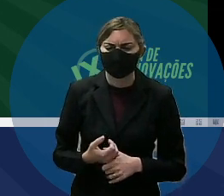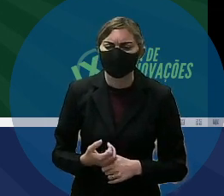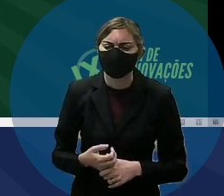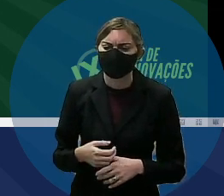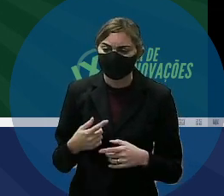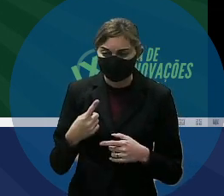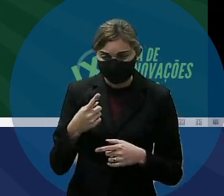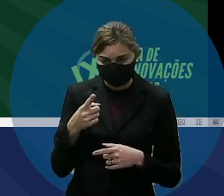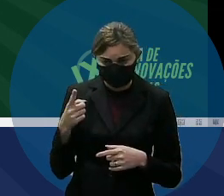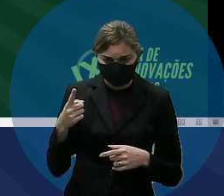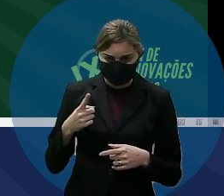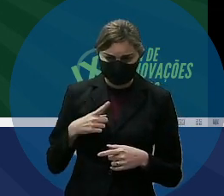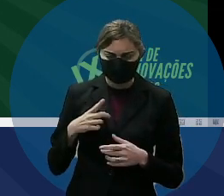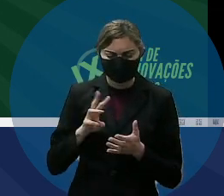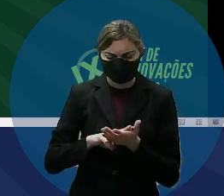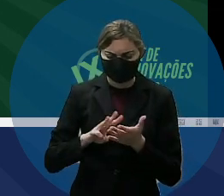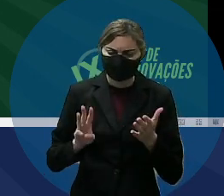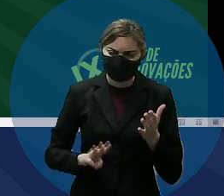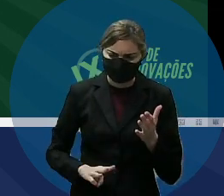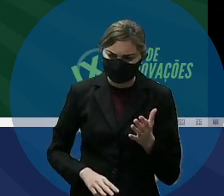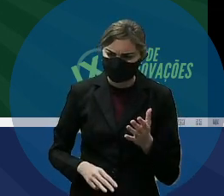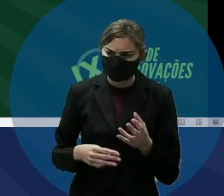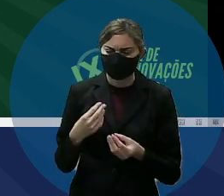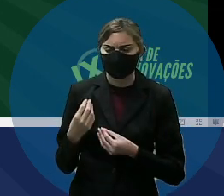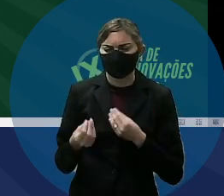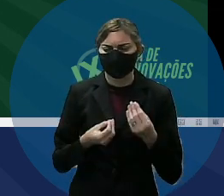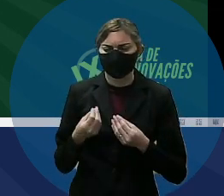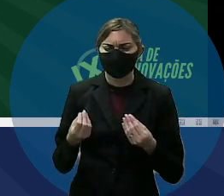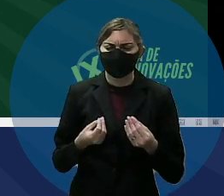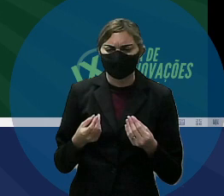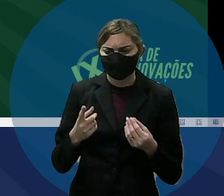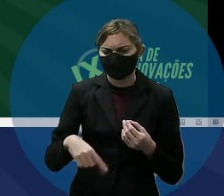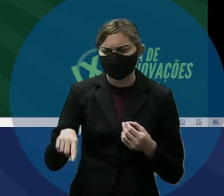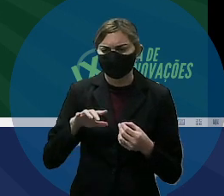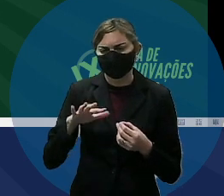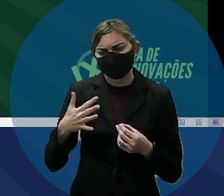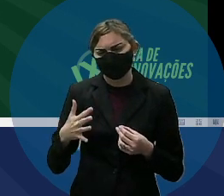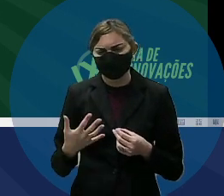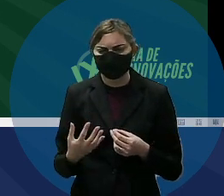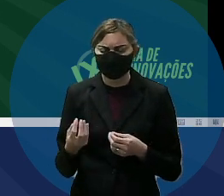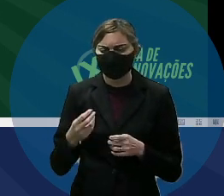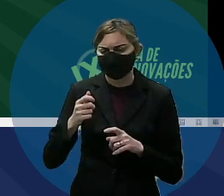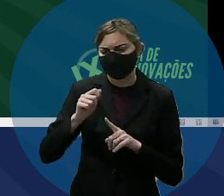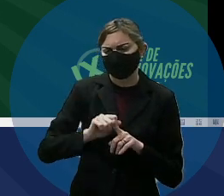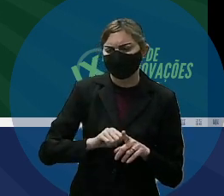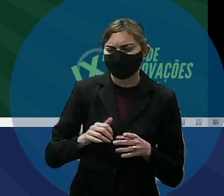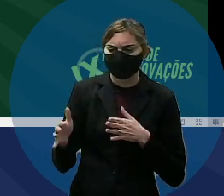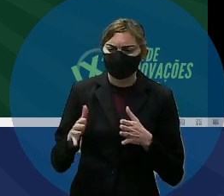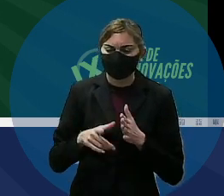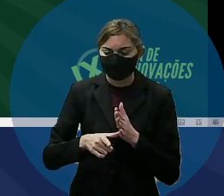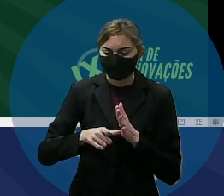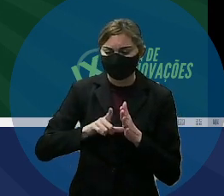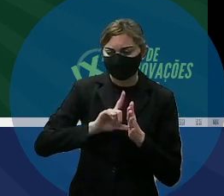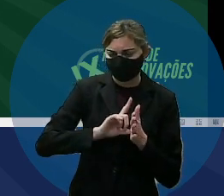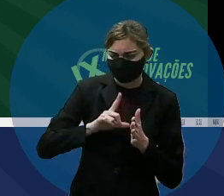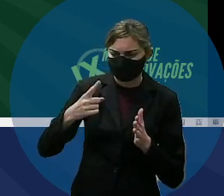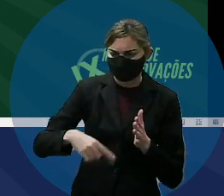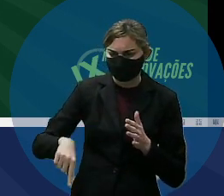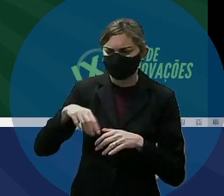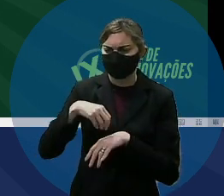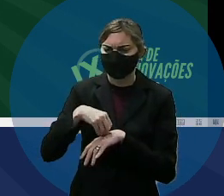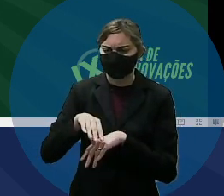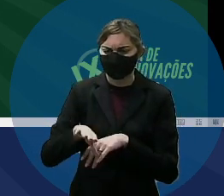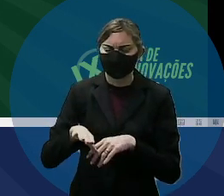Aí a metodologia, ela funciona da seguinte forma. Mais ou menos com um mês de antecedência, a gente passa nas